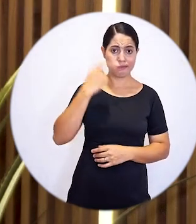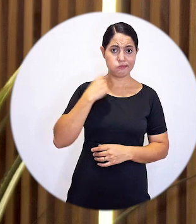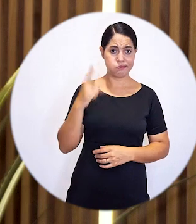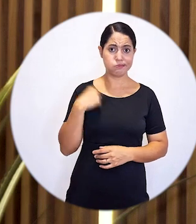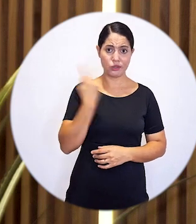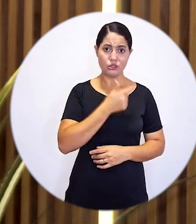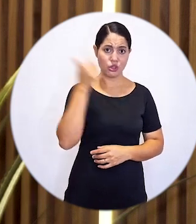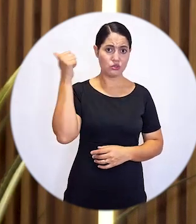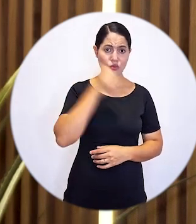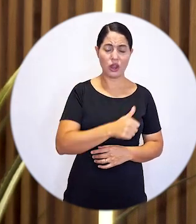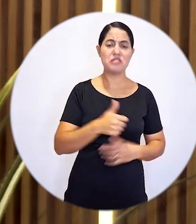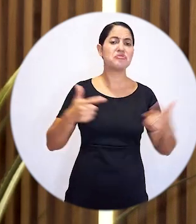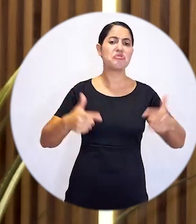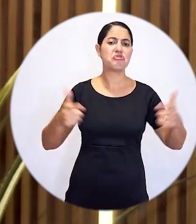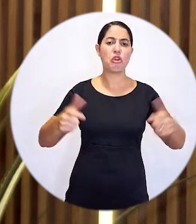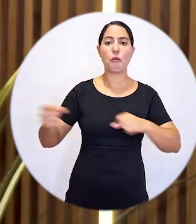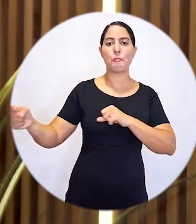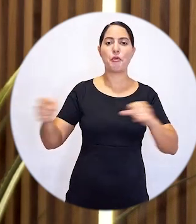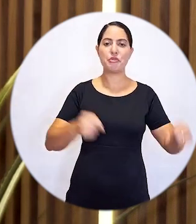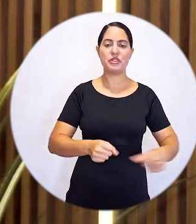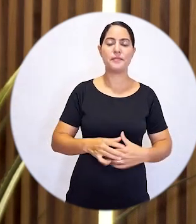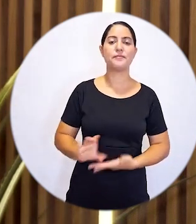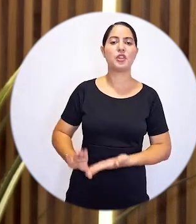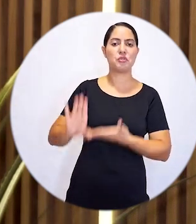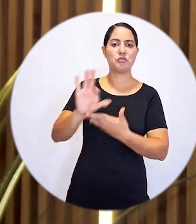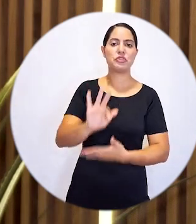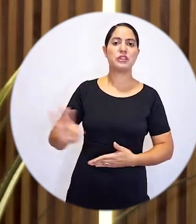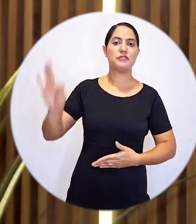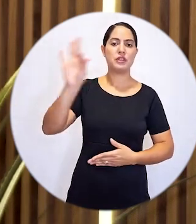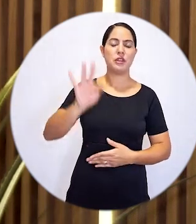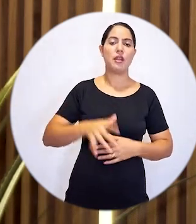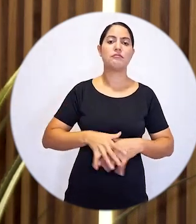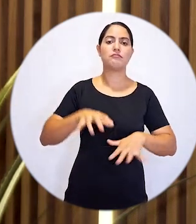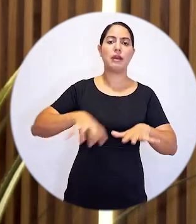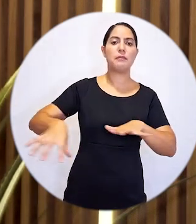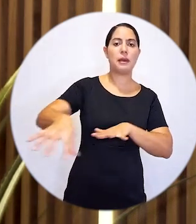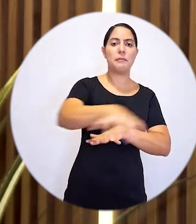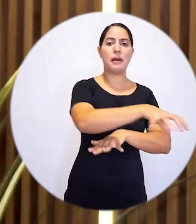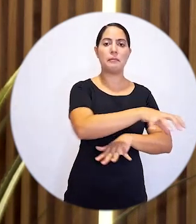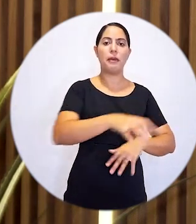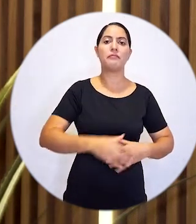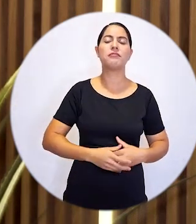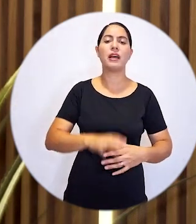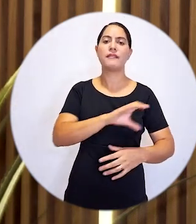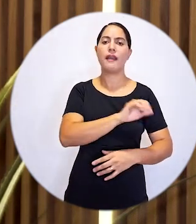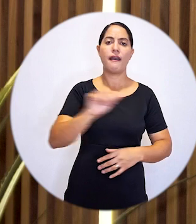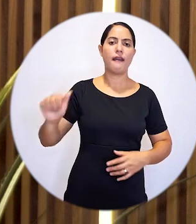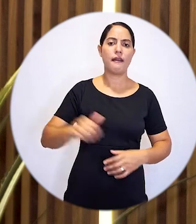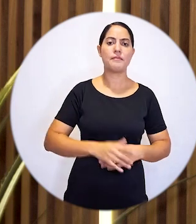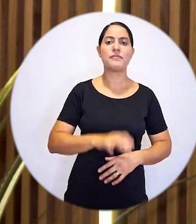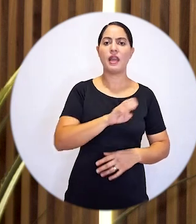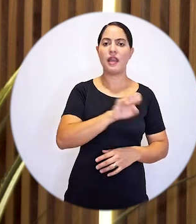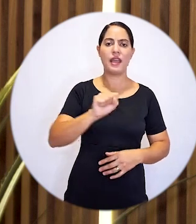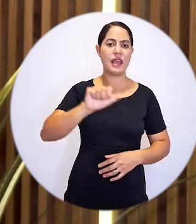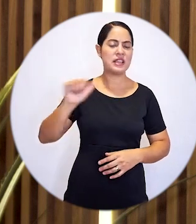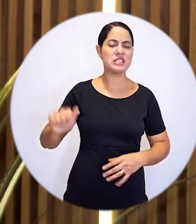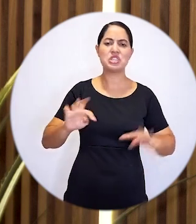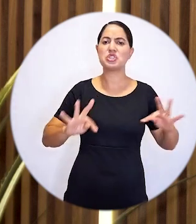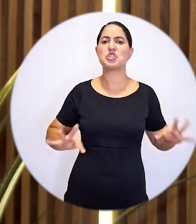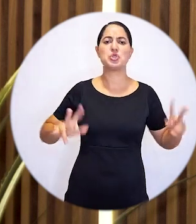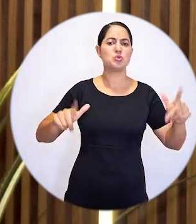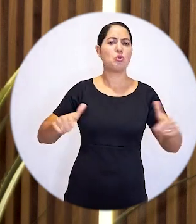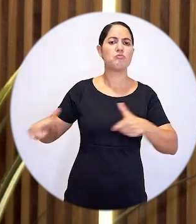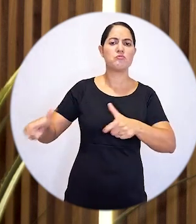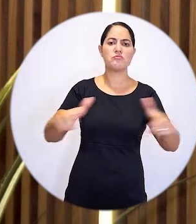de poder, os espaços no Conselho Federal, nas presidências das seccionais, nas caixas de assistência, nas ESAs, nos